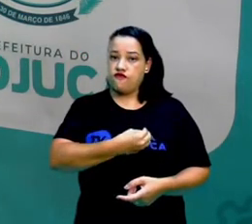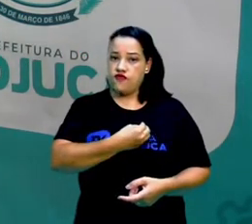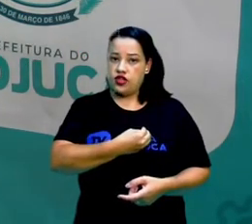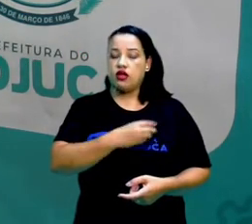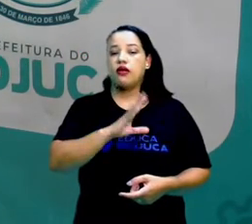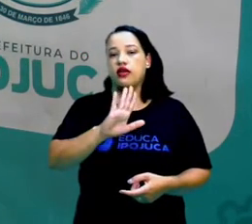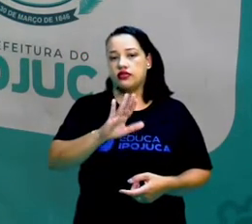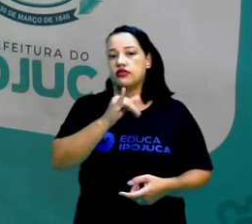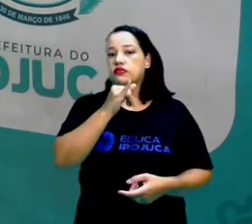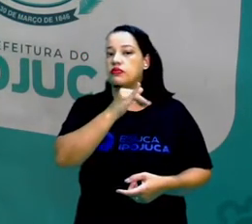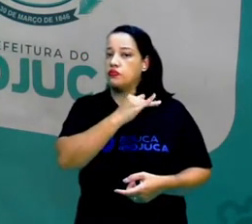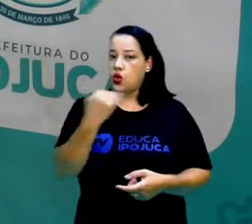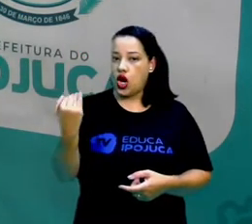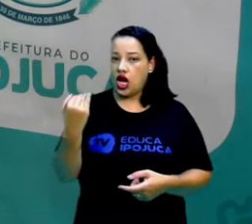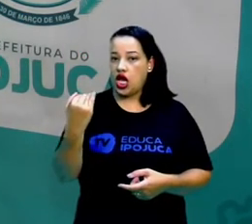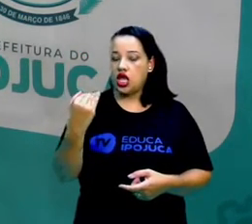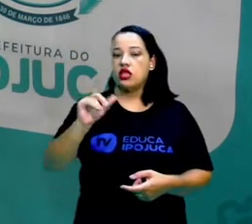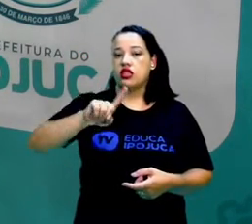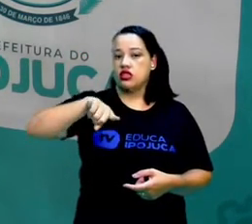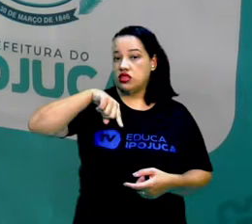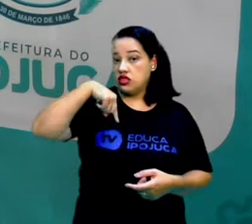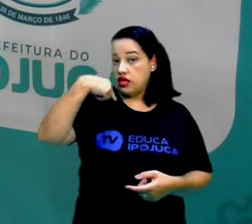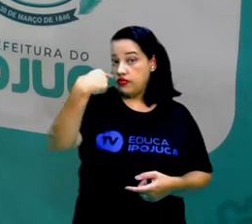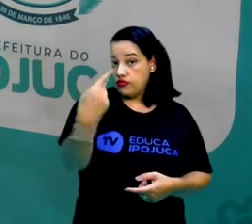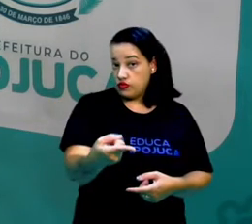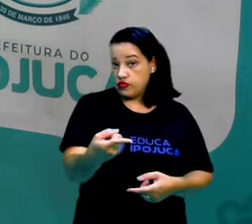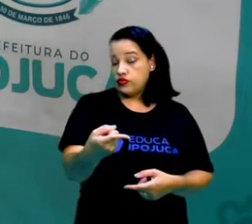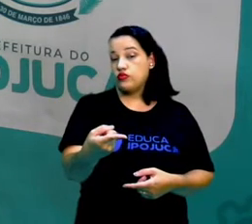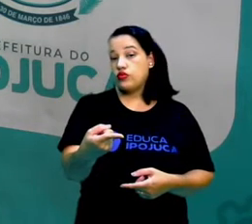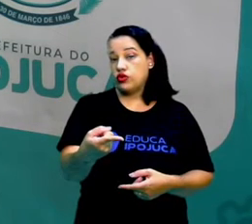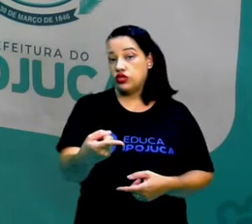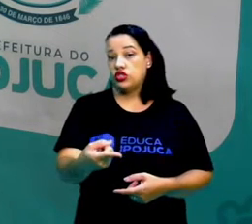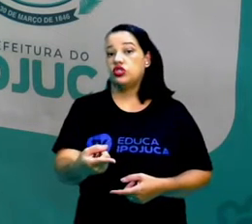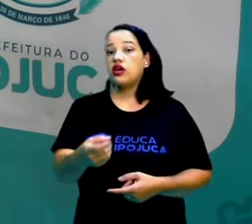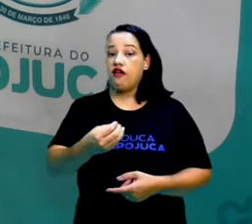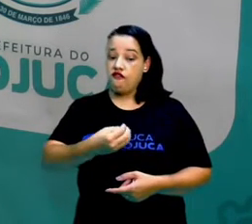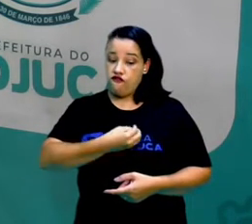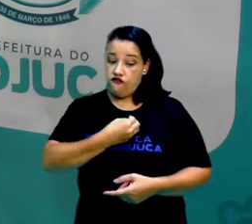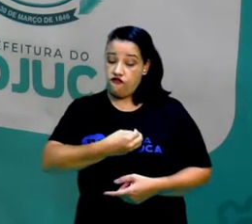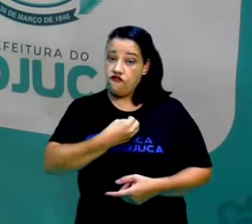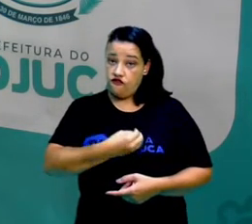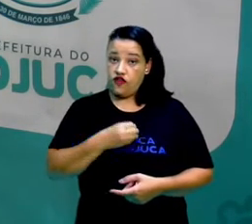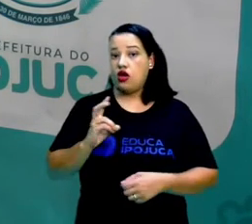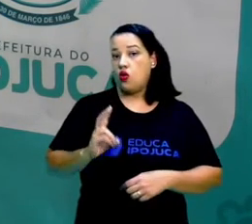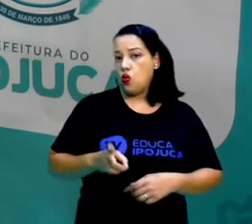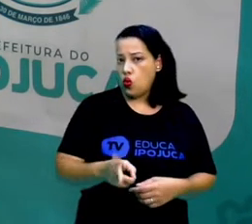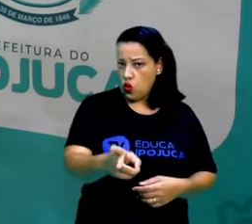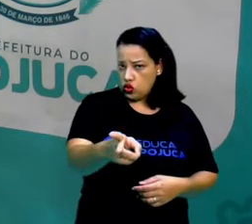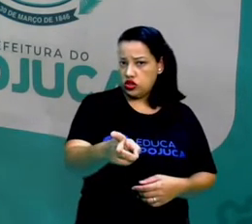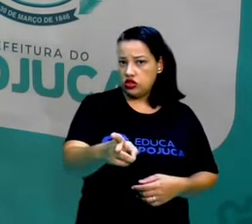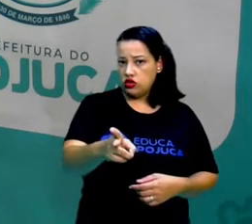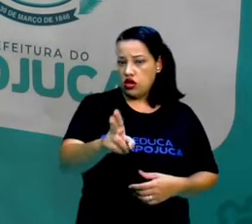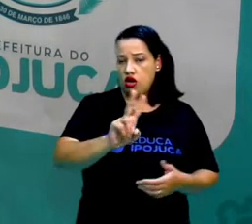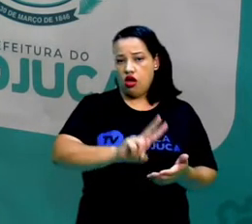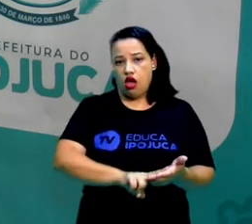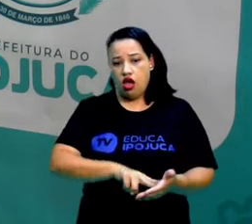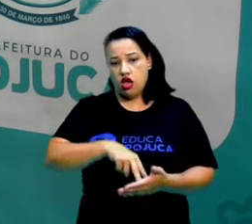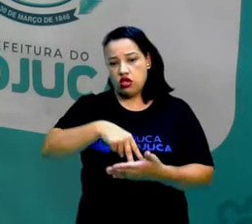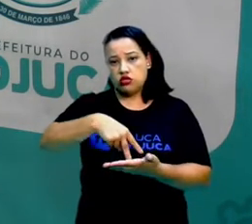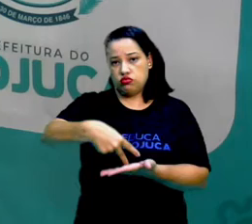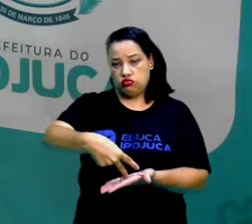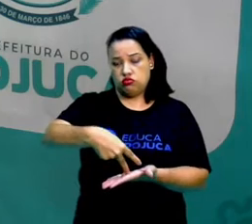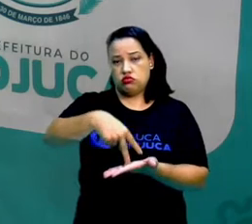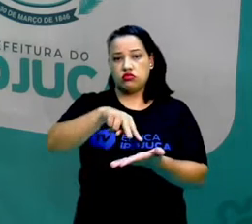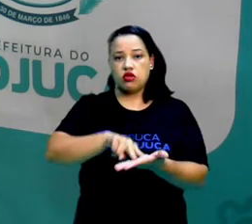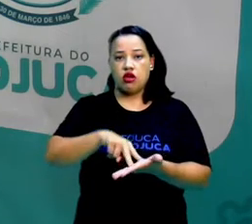aquele tava aqui sem você morresse você poderia ter uma vida pois amor ressuscitar mas